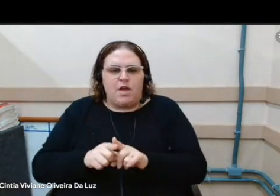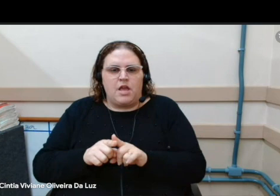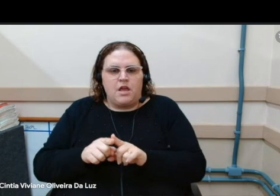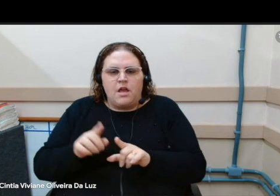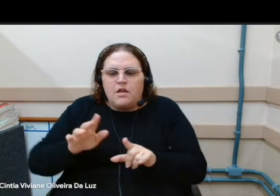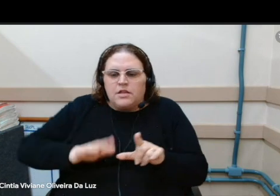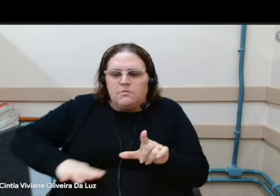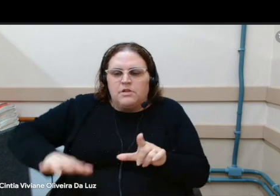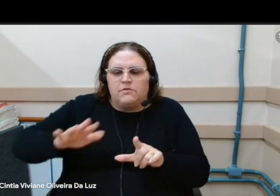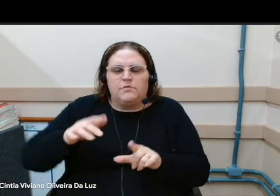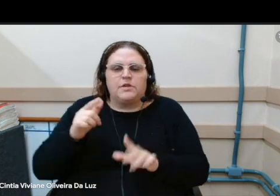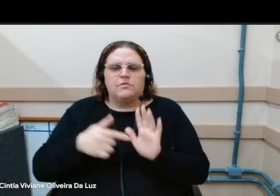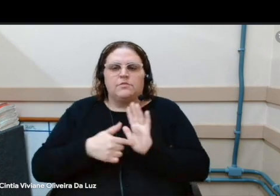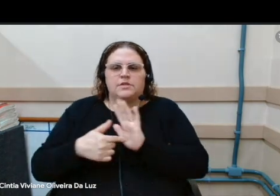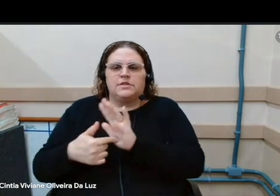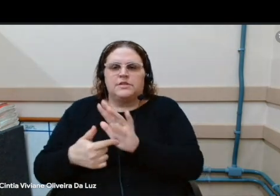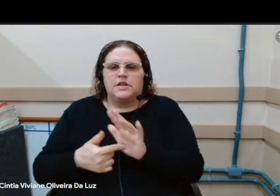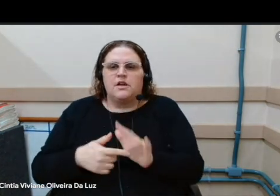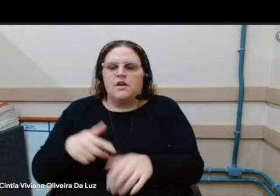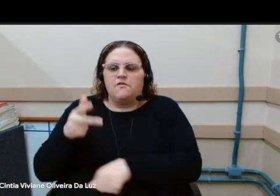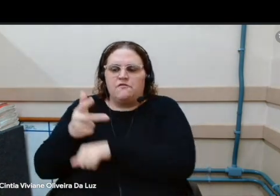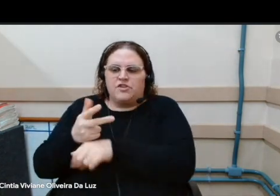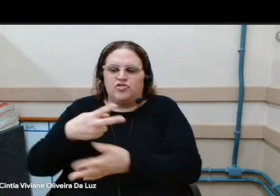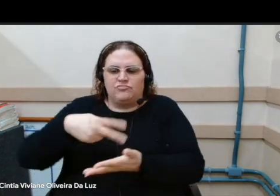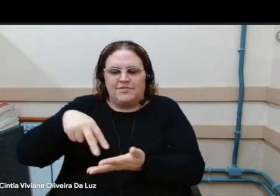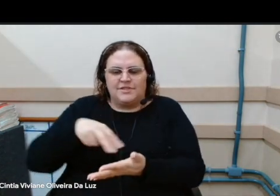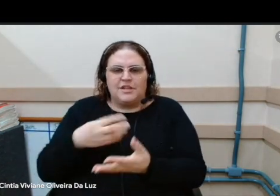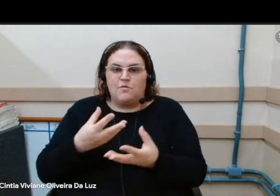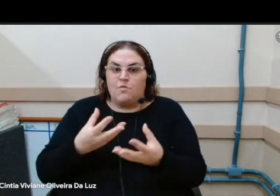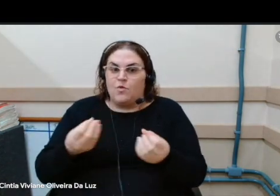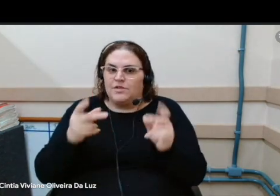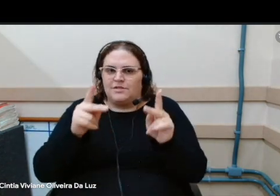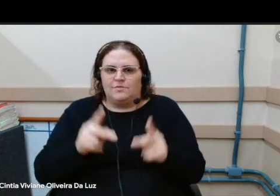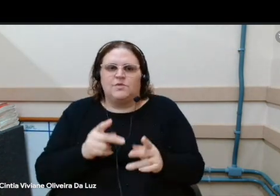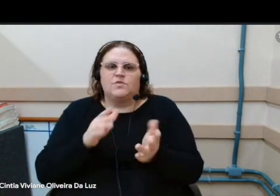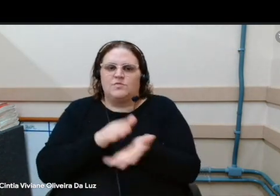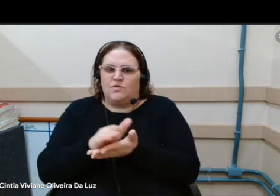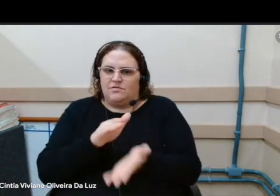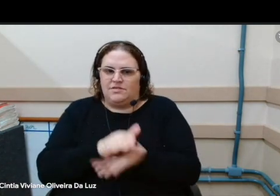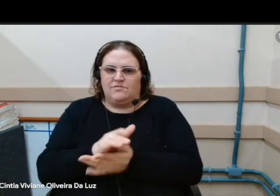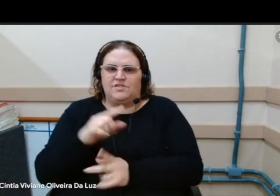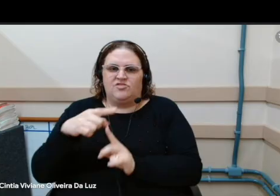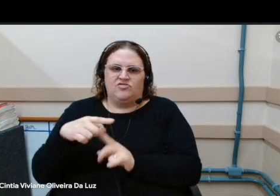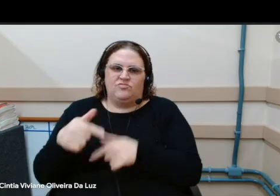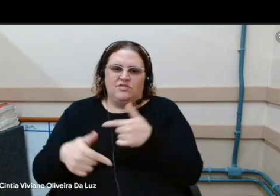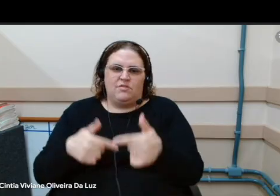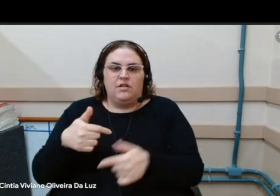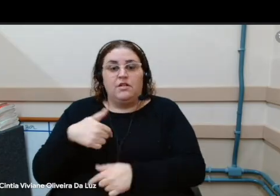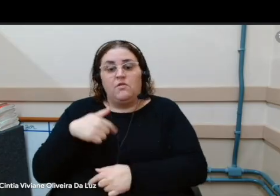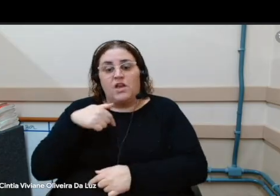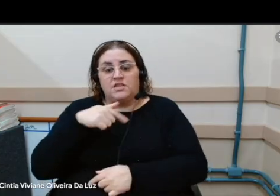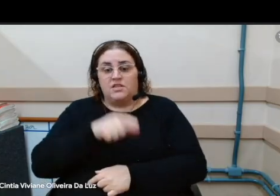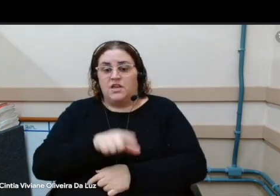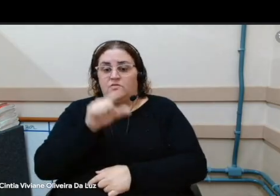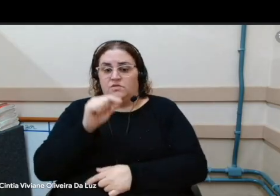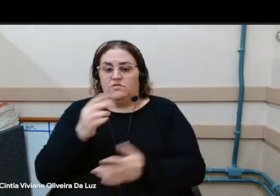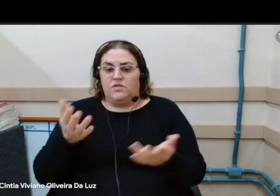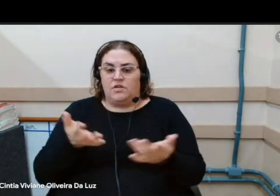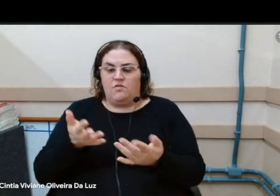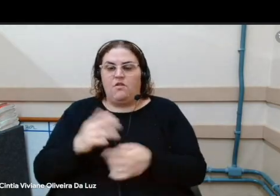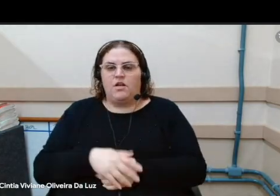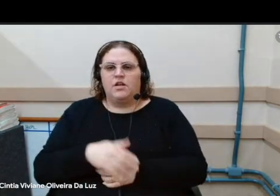produção de víde dança e muita gente produzindo víde dança e esse trabalho que eu escolhi ã que eu ajudei a